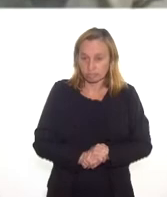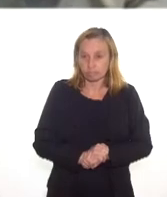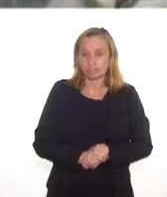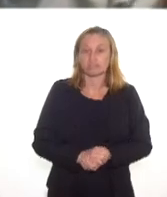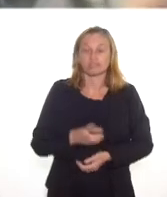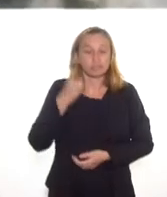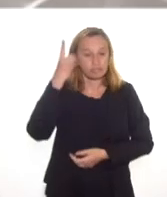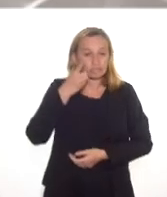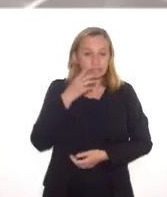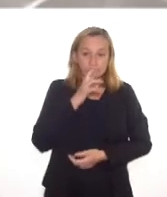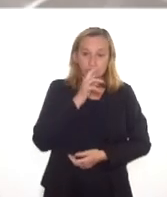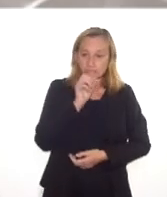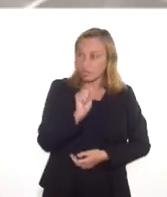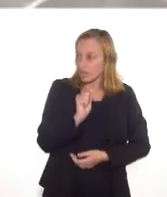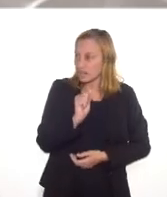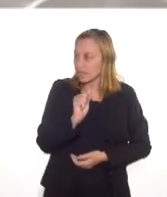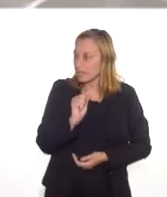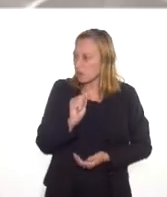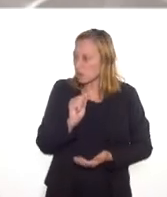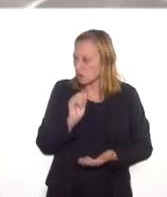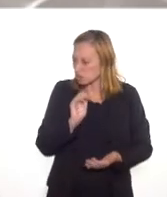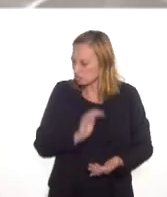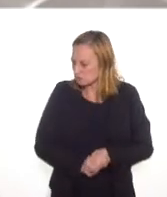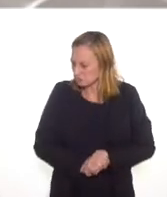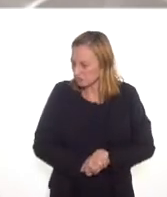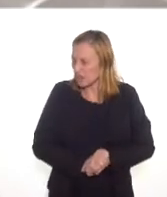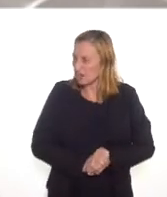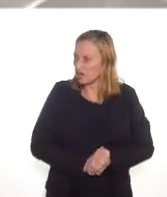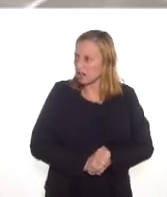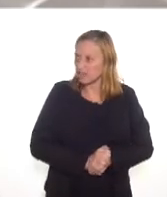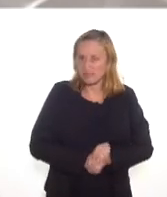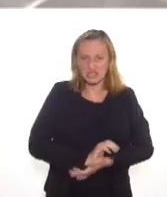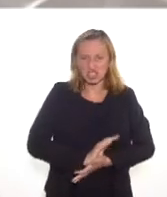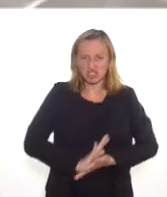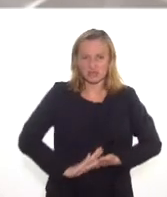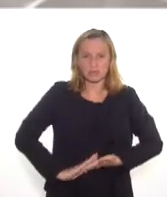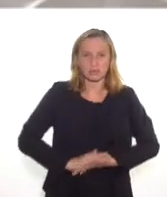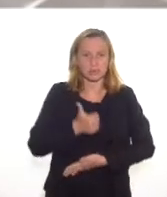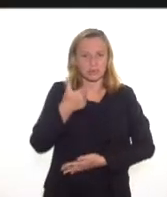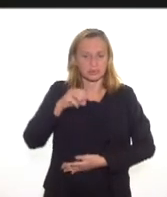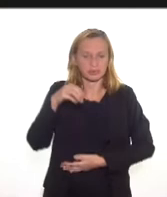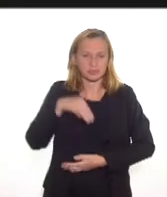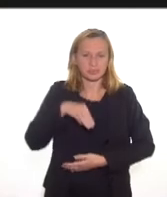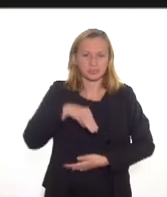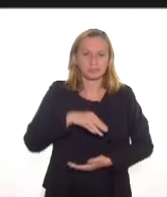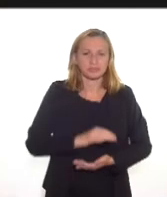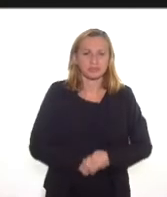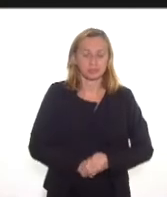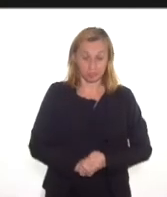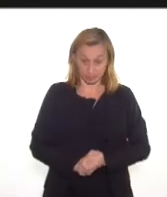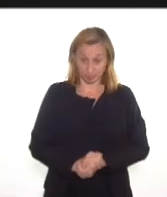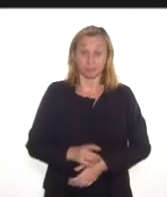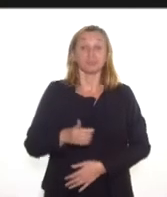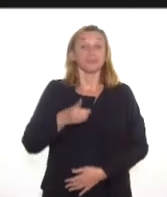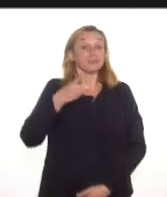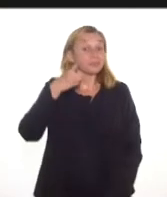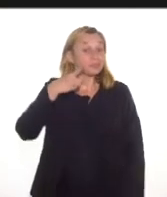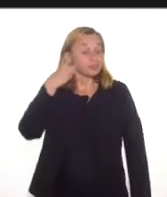Deputado Rodrigo Amorim, Vossa Excelência tem 10 minutos para a sua manifestação. Excelentíssima